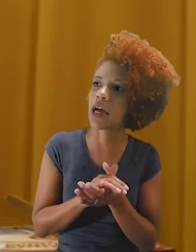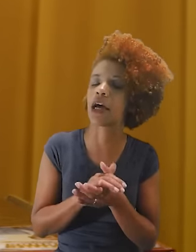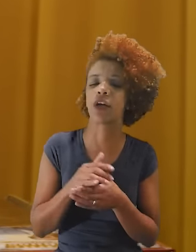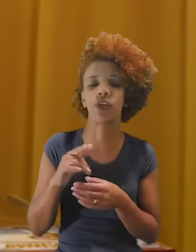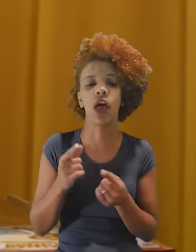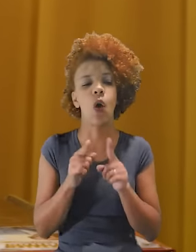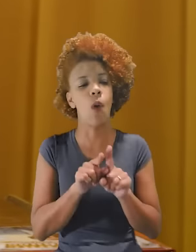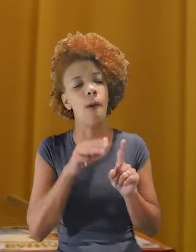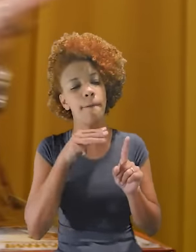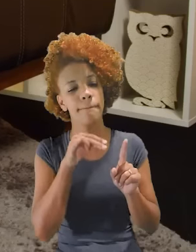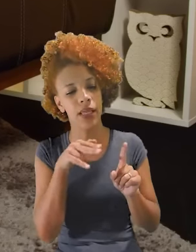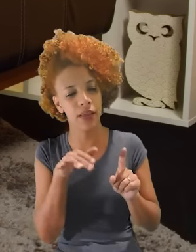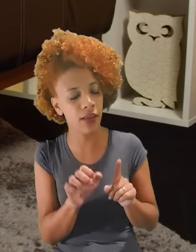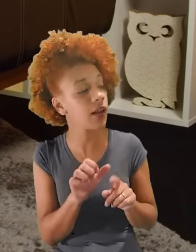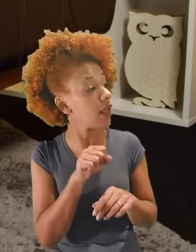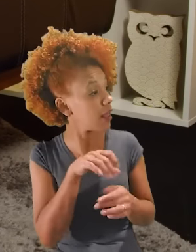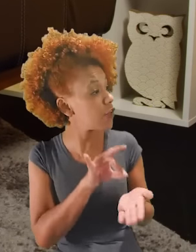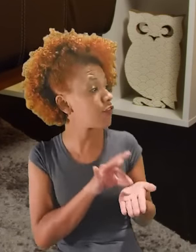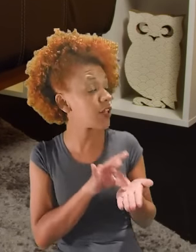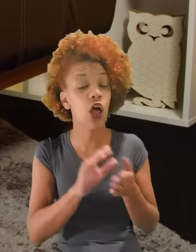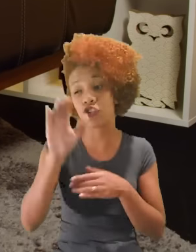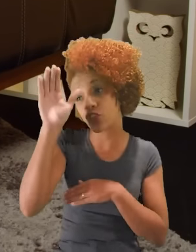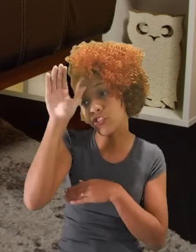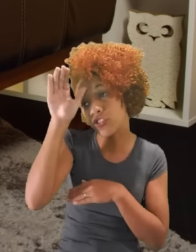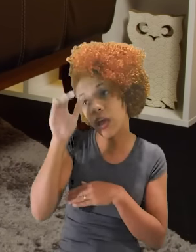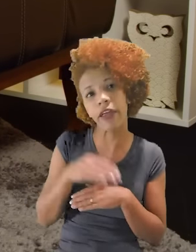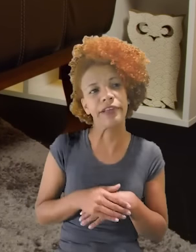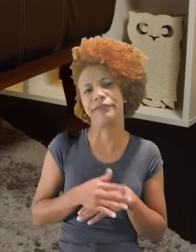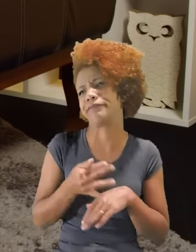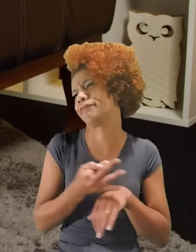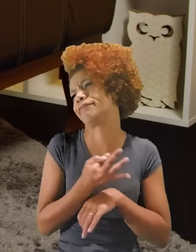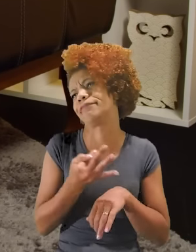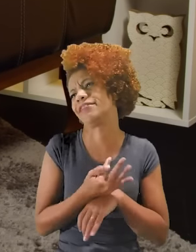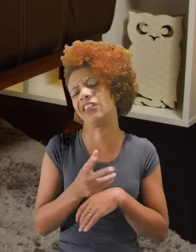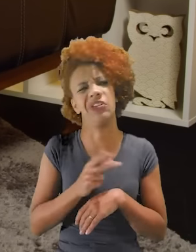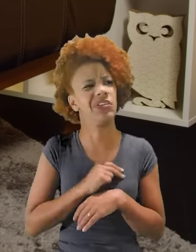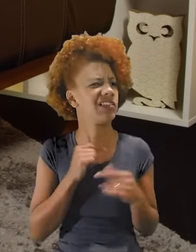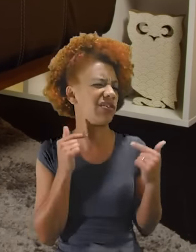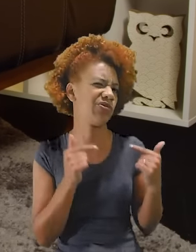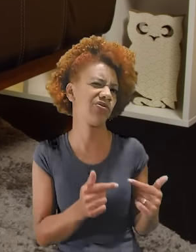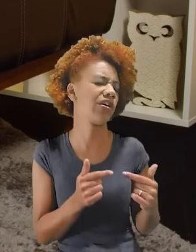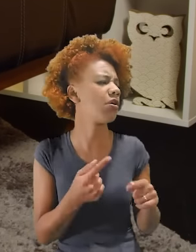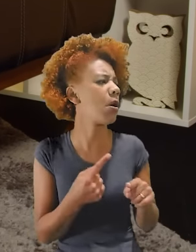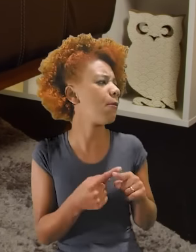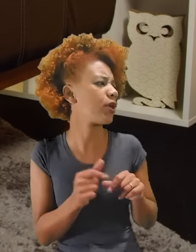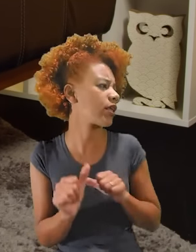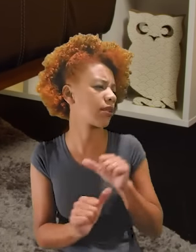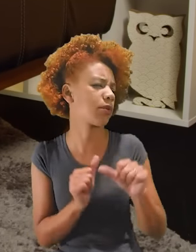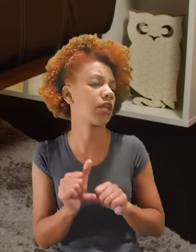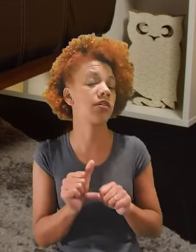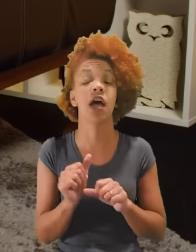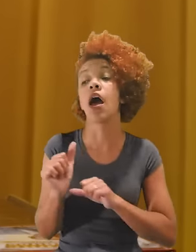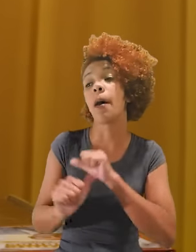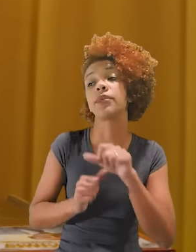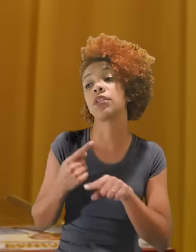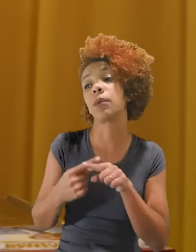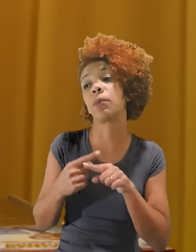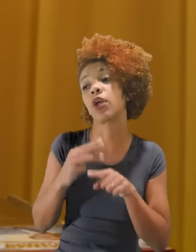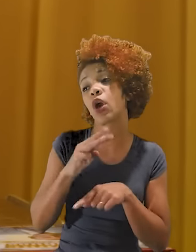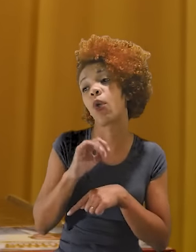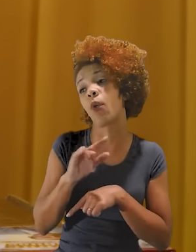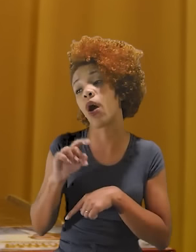com a Minnie, tem lá o puta. Pode crer. É o tiozão, ele virou o tiozão suburbano que ninguém aguentava, os caras... Puta coisa chata, Mickey, por que essa mudança? Essa mudança é porque o